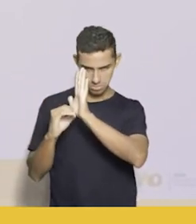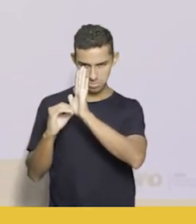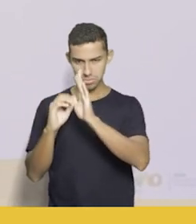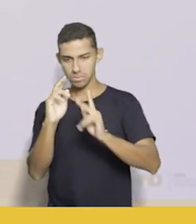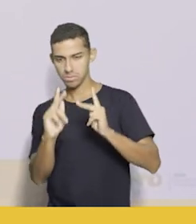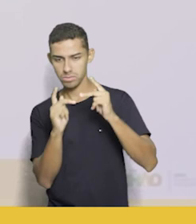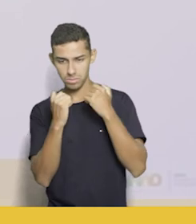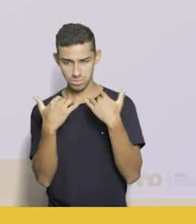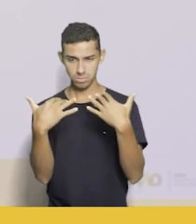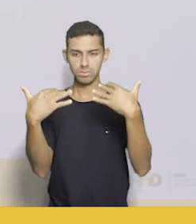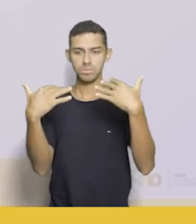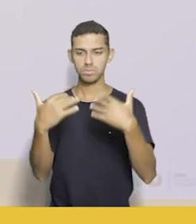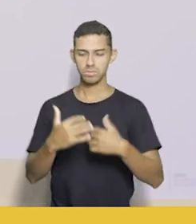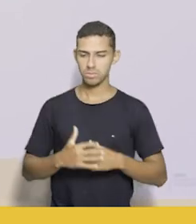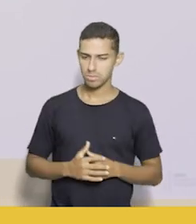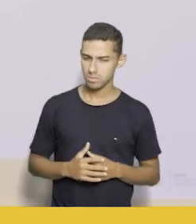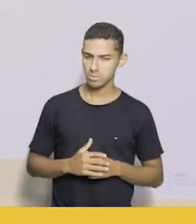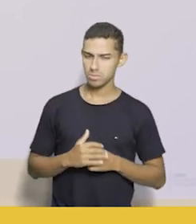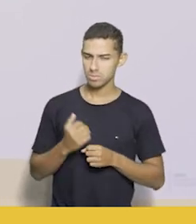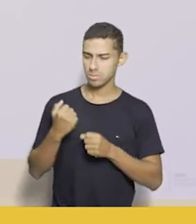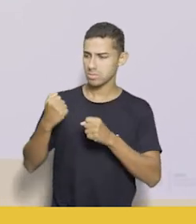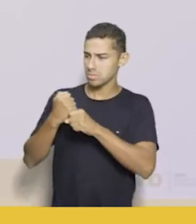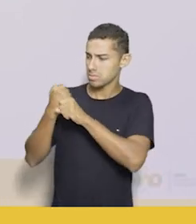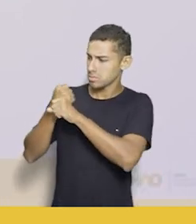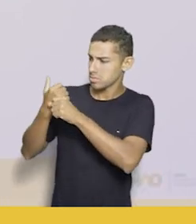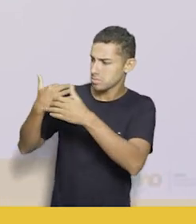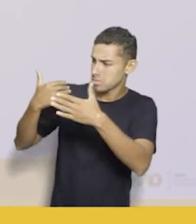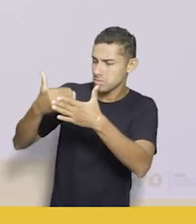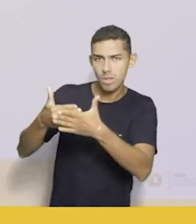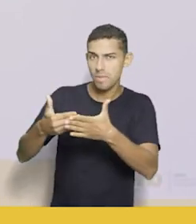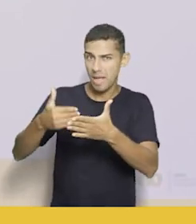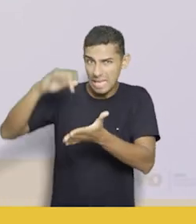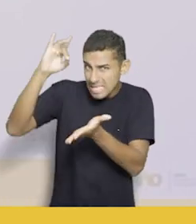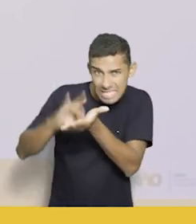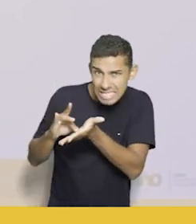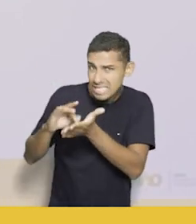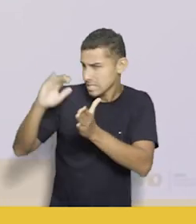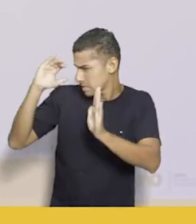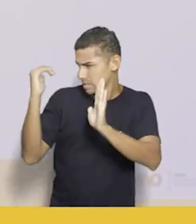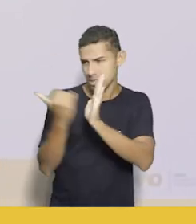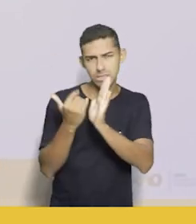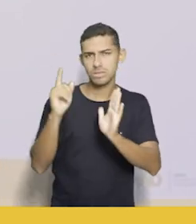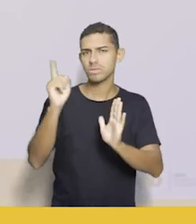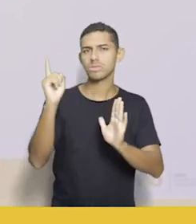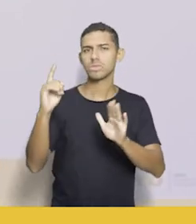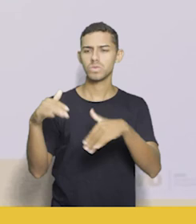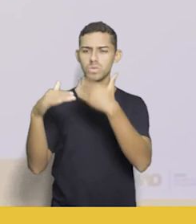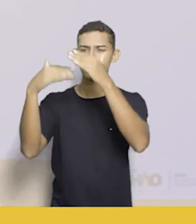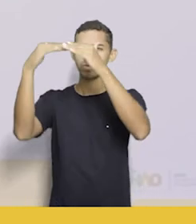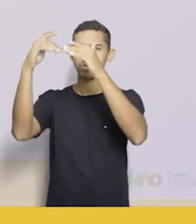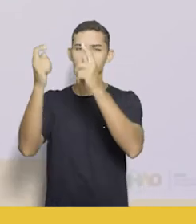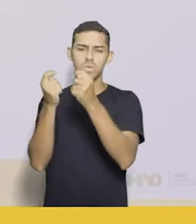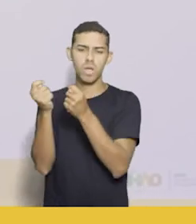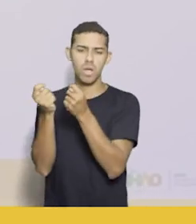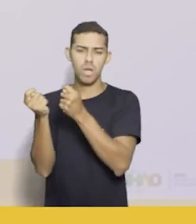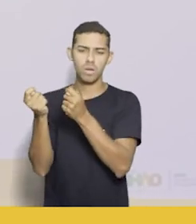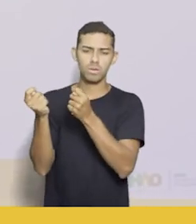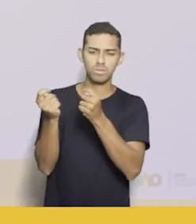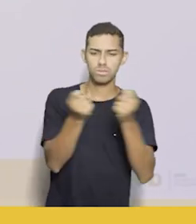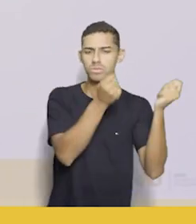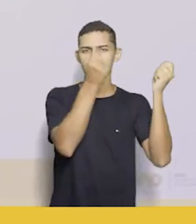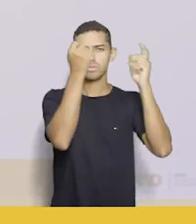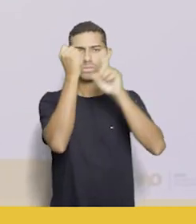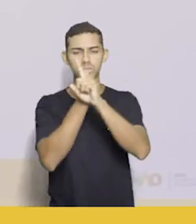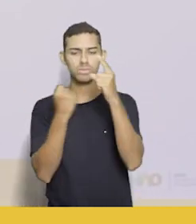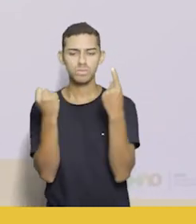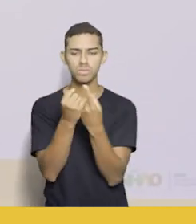nessas décadas mas não desfrutando plenamente do progresso econômico social os negros construíram